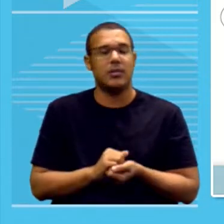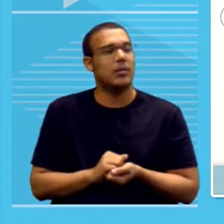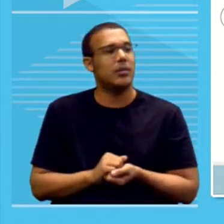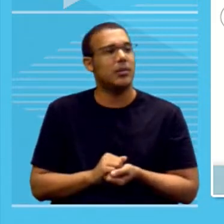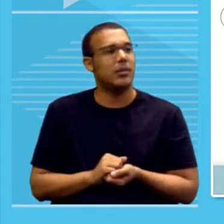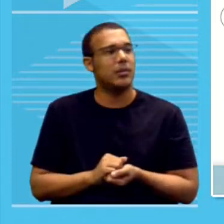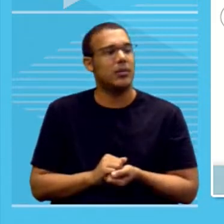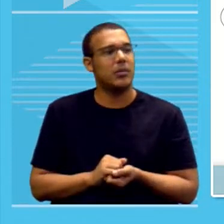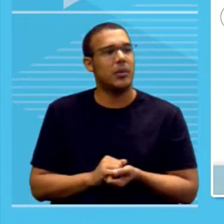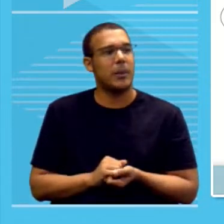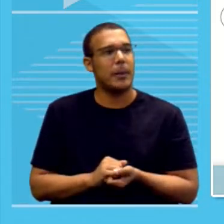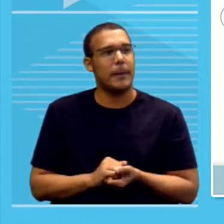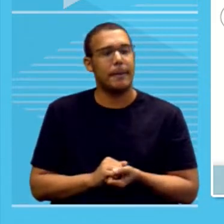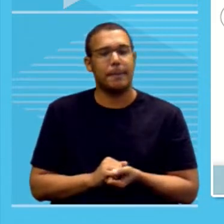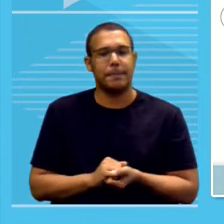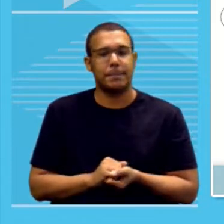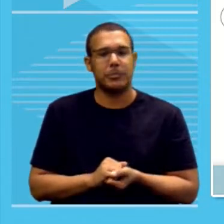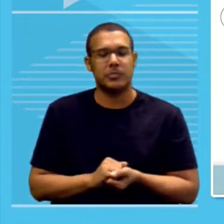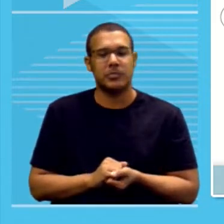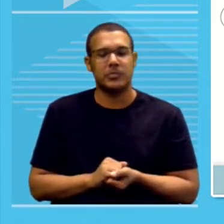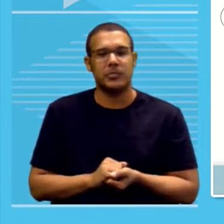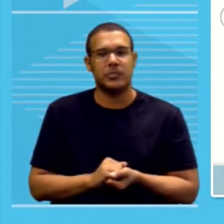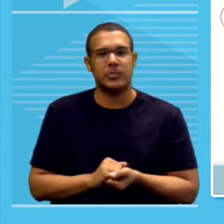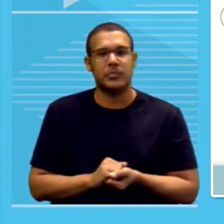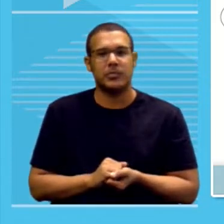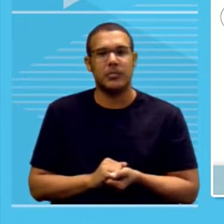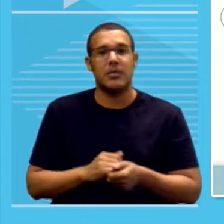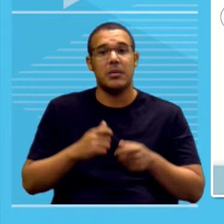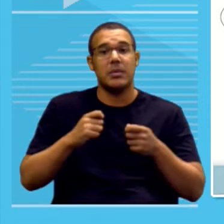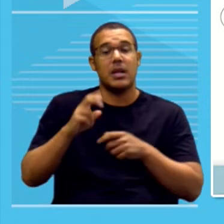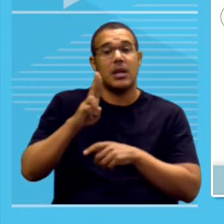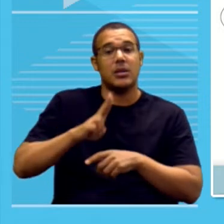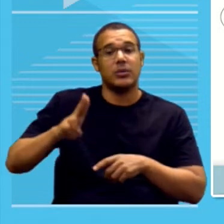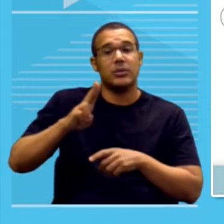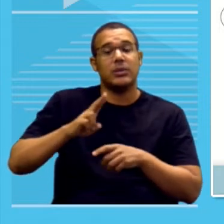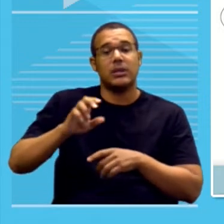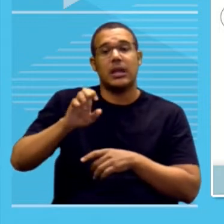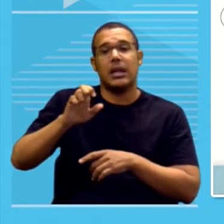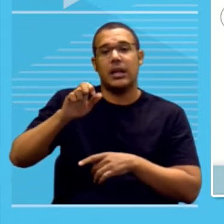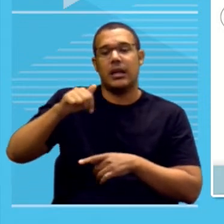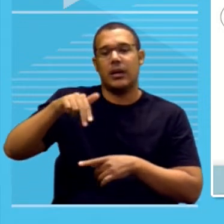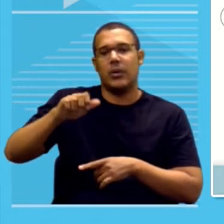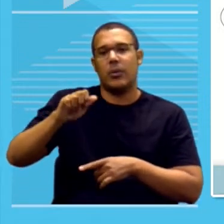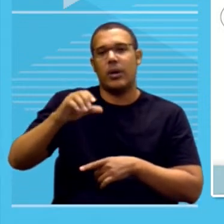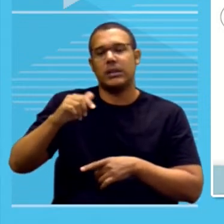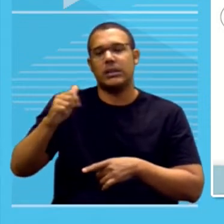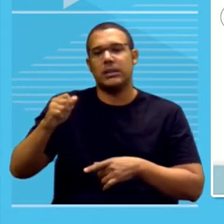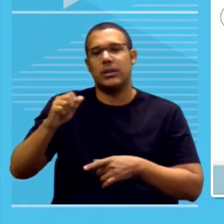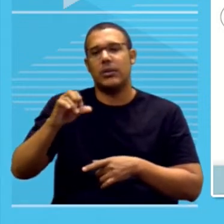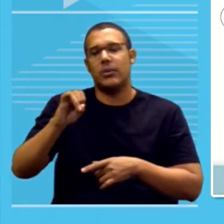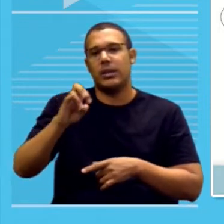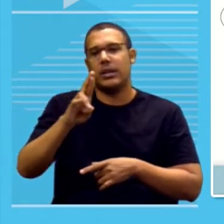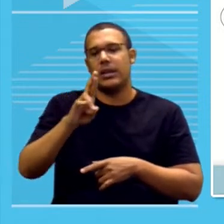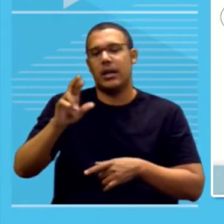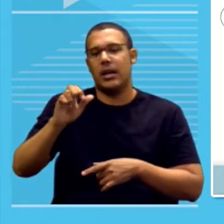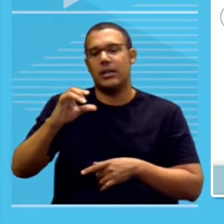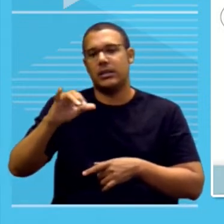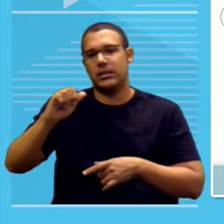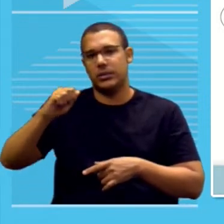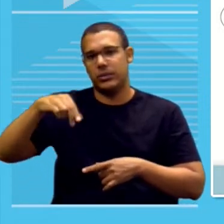raiz no primeiro membro e no segundo membro não tem raiz é o processo da equação irracional que é basicamente um